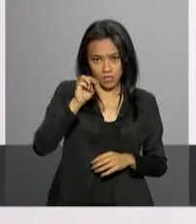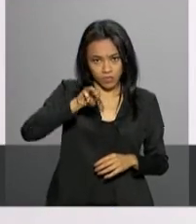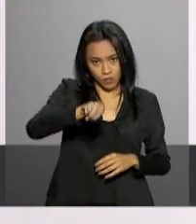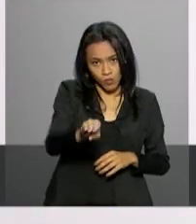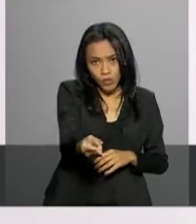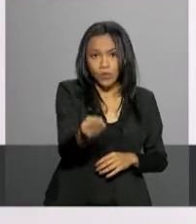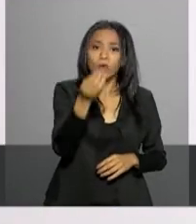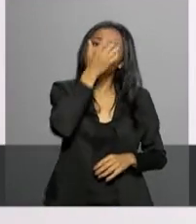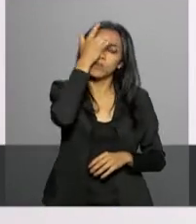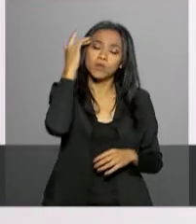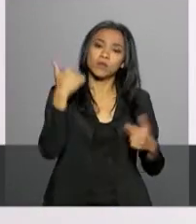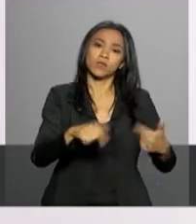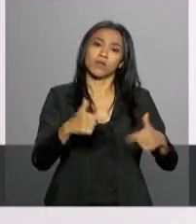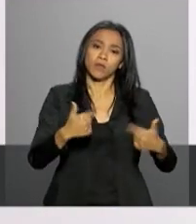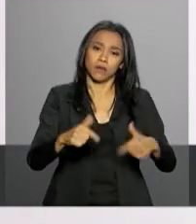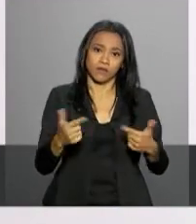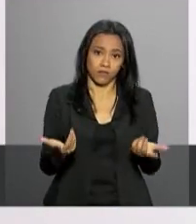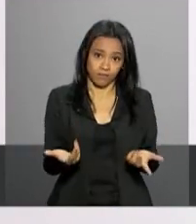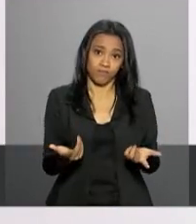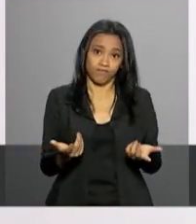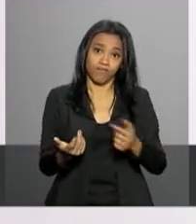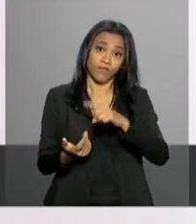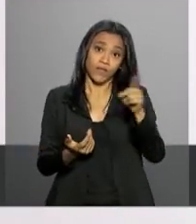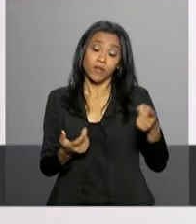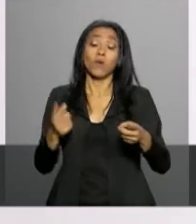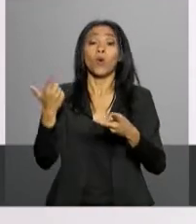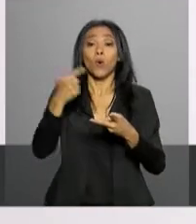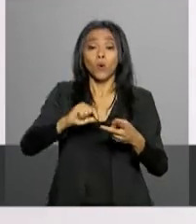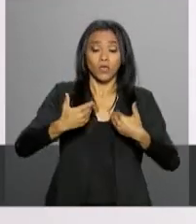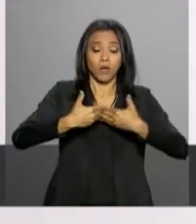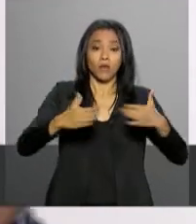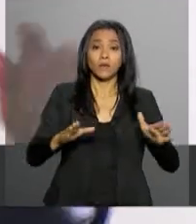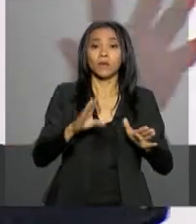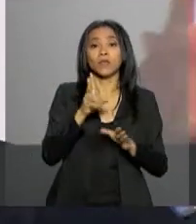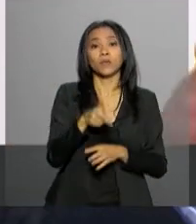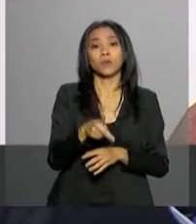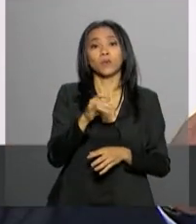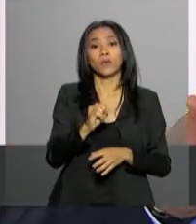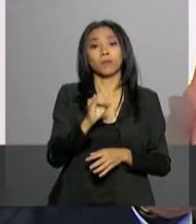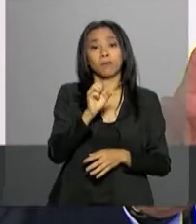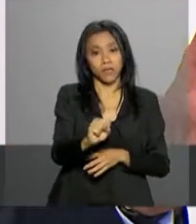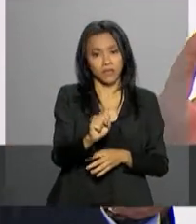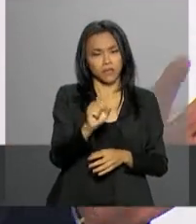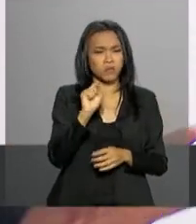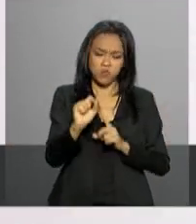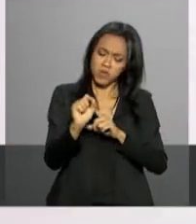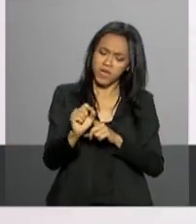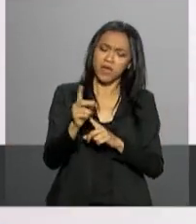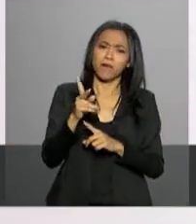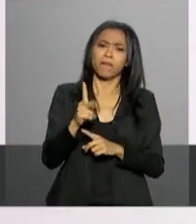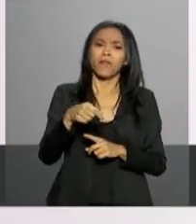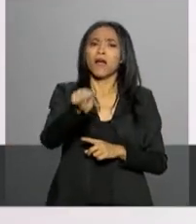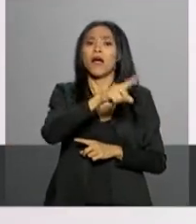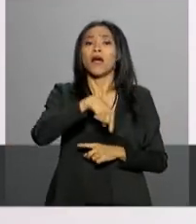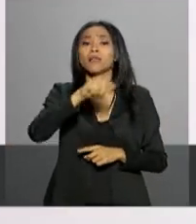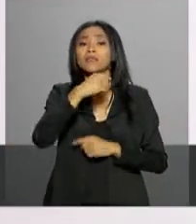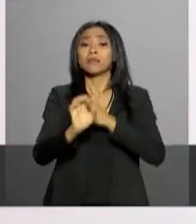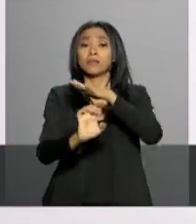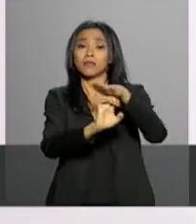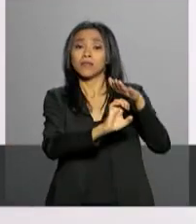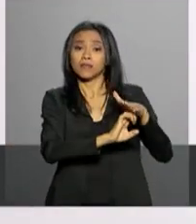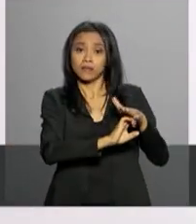trabalhadores seqüencialmente liberamos o pis/pasep senhores sabem o piso aquela contribuição e os trabalhadores da iniciativa privada